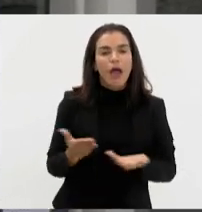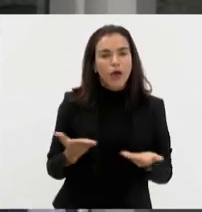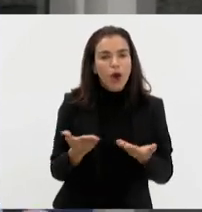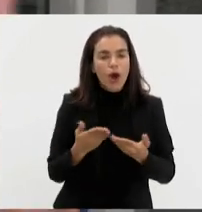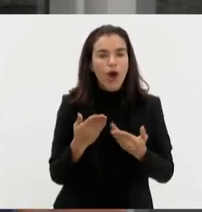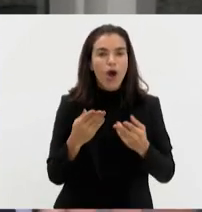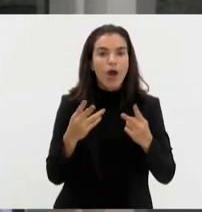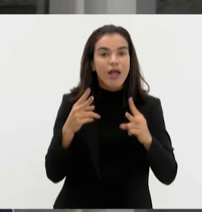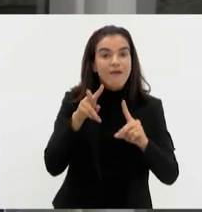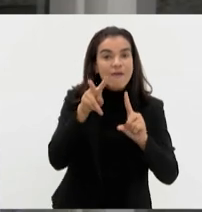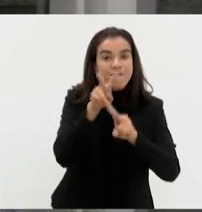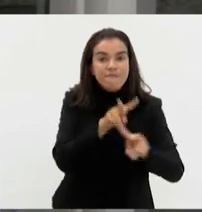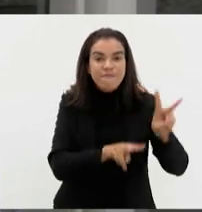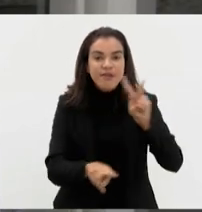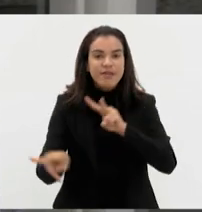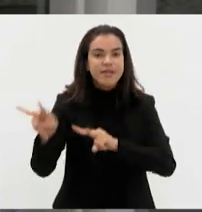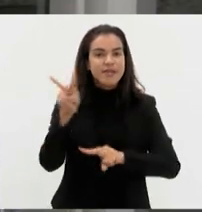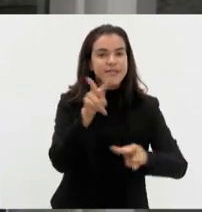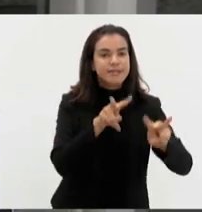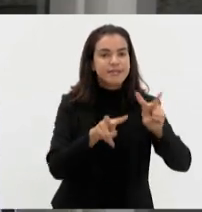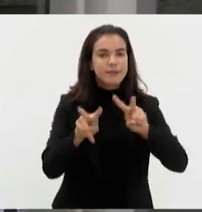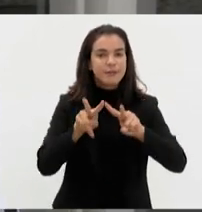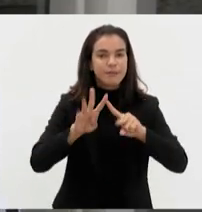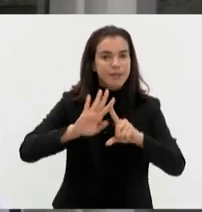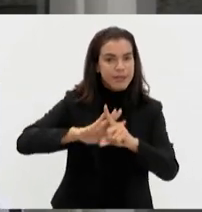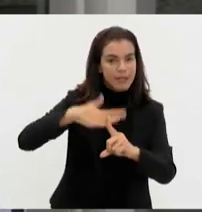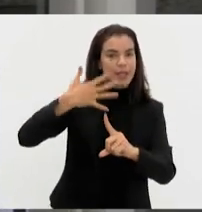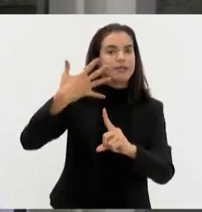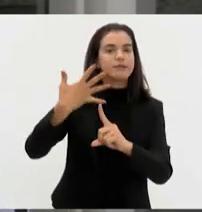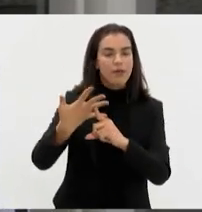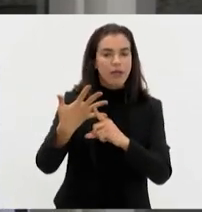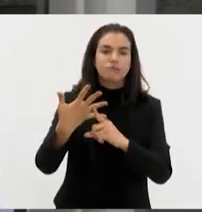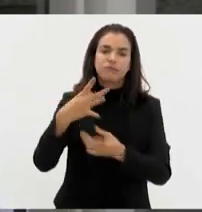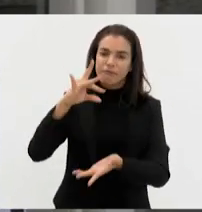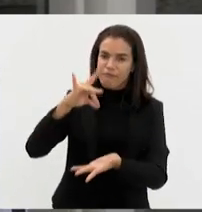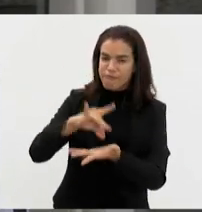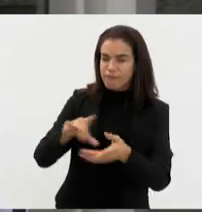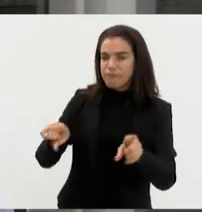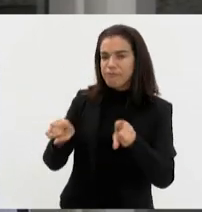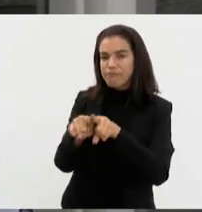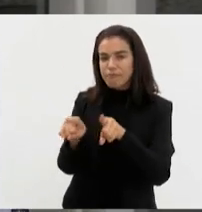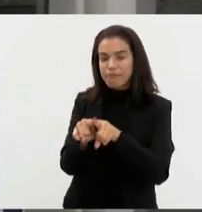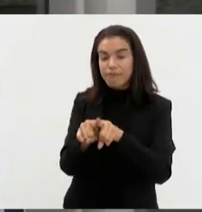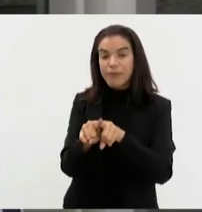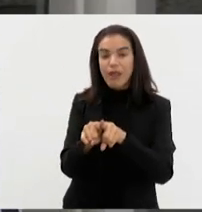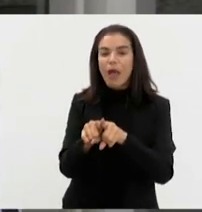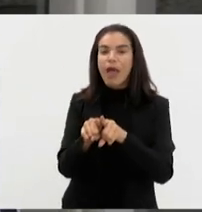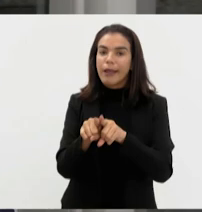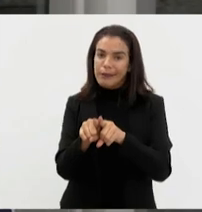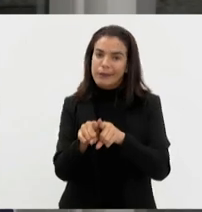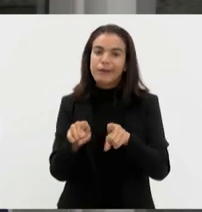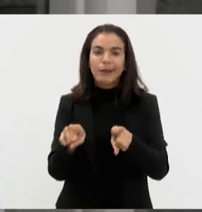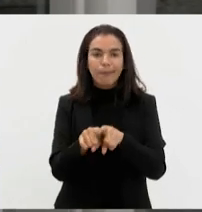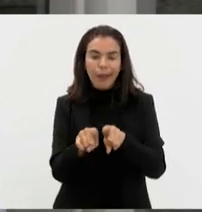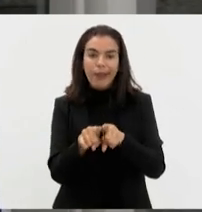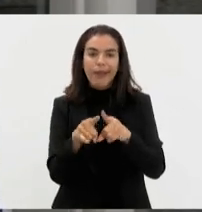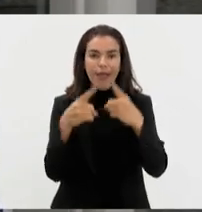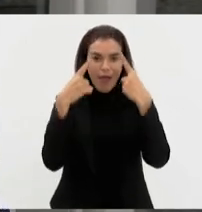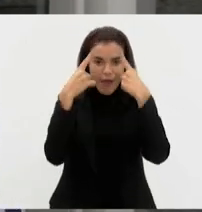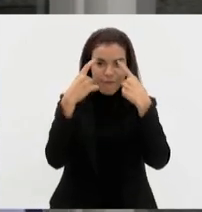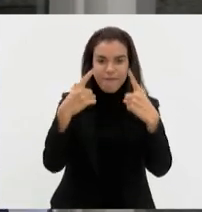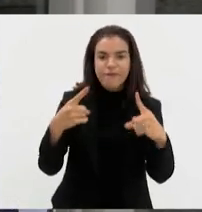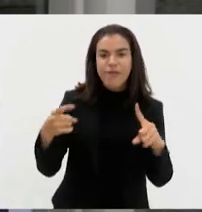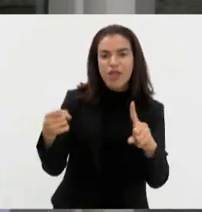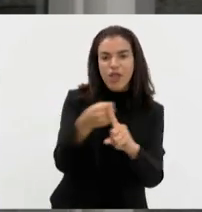uma visibilidade desse fato, é fato também que a ocorrência, que a violência